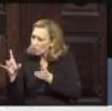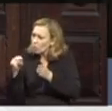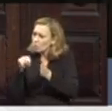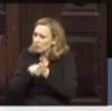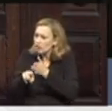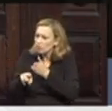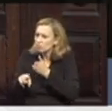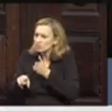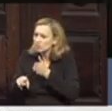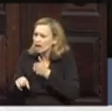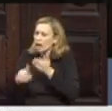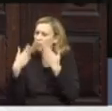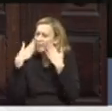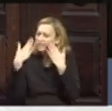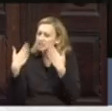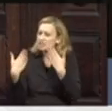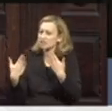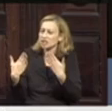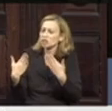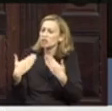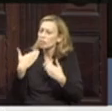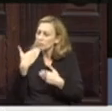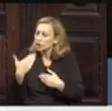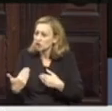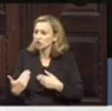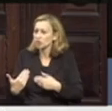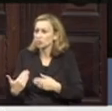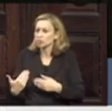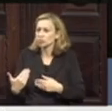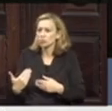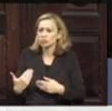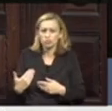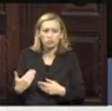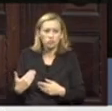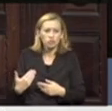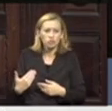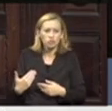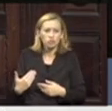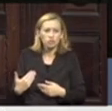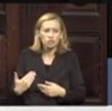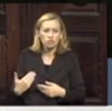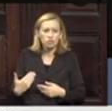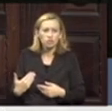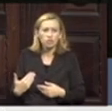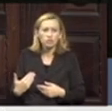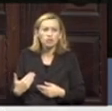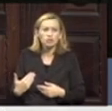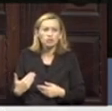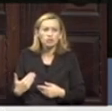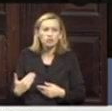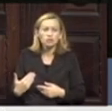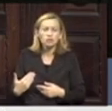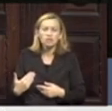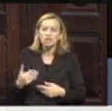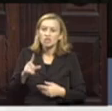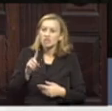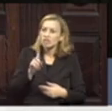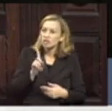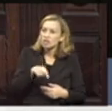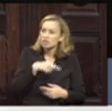fazer esse tipo de questionamento para a Assembleia Legislativa. Cabe ao Ministério Público, como fiscal da